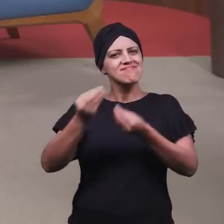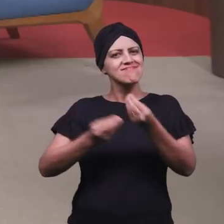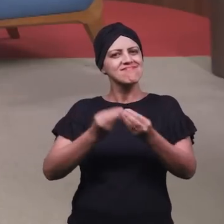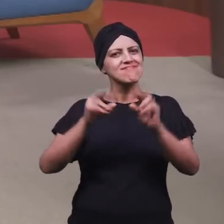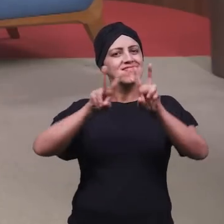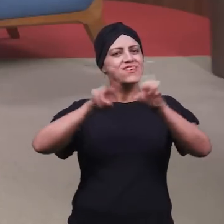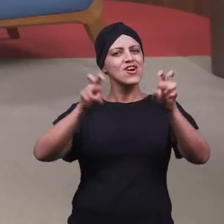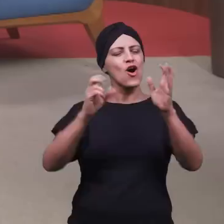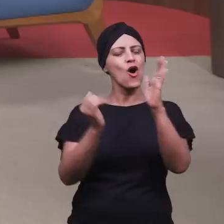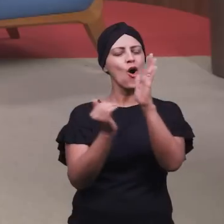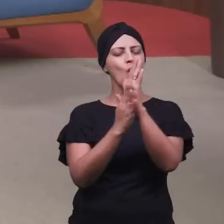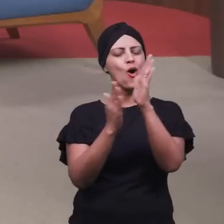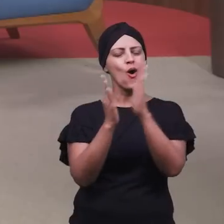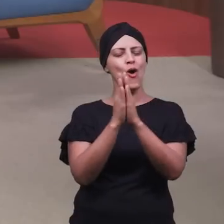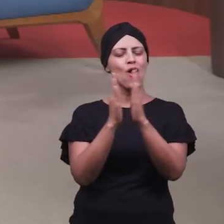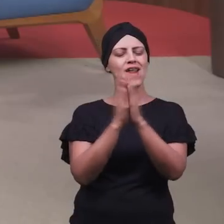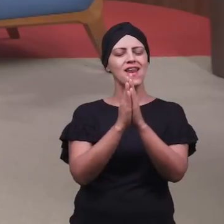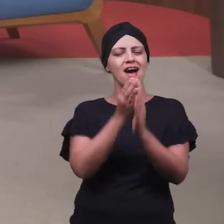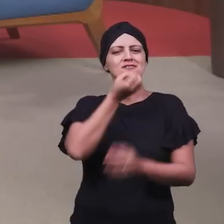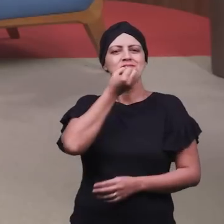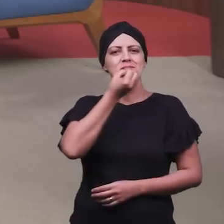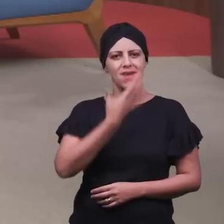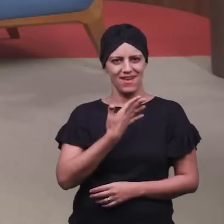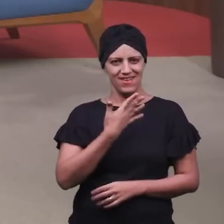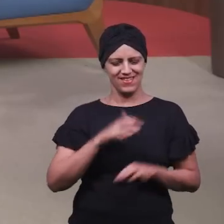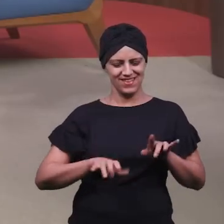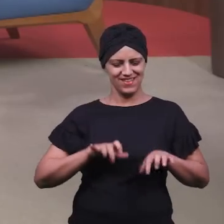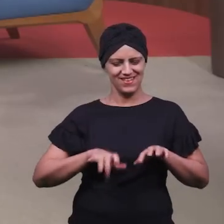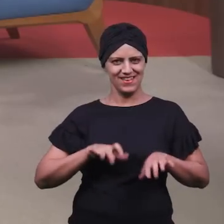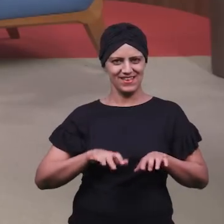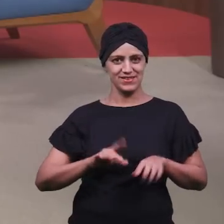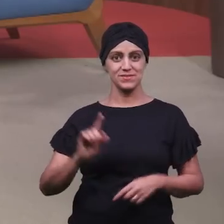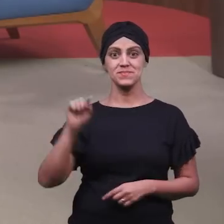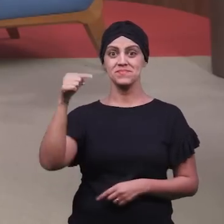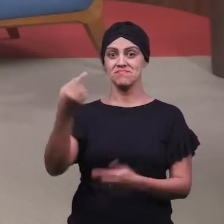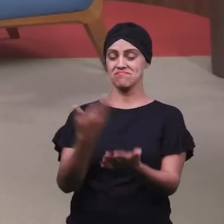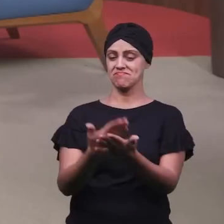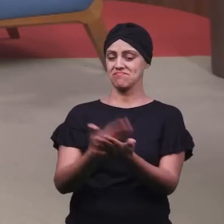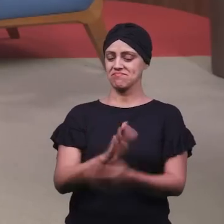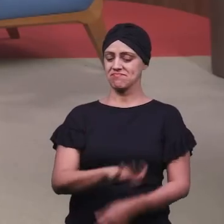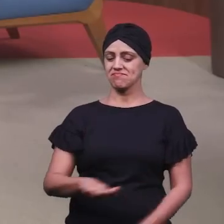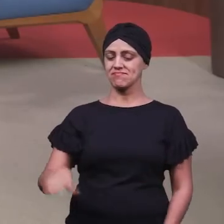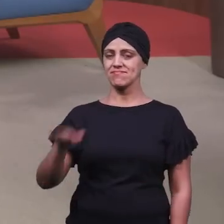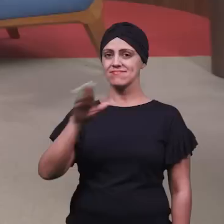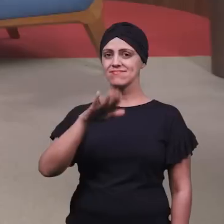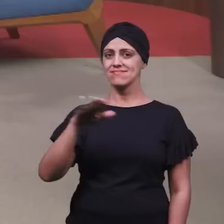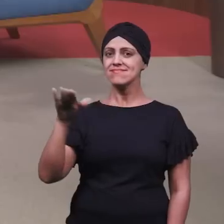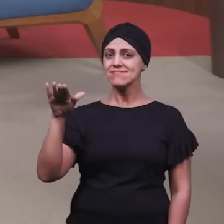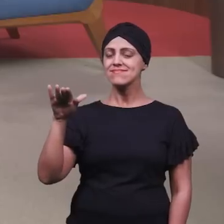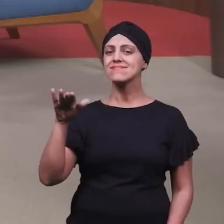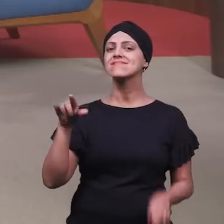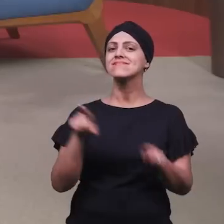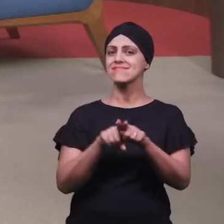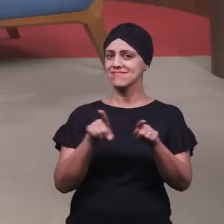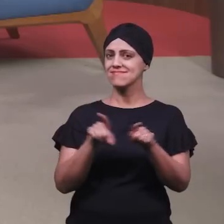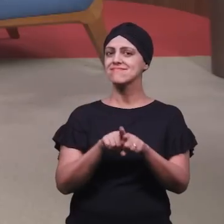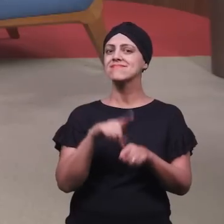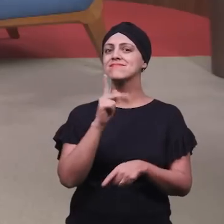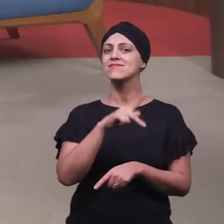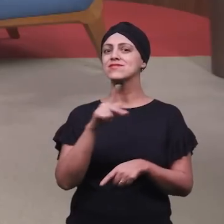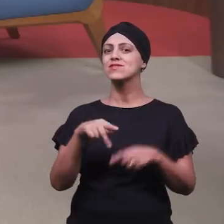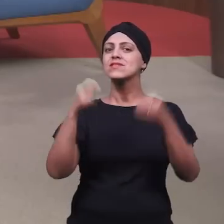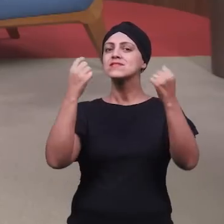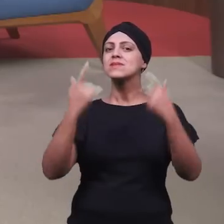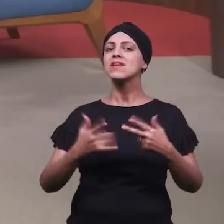louvor Orar Faz Bem, hoje para o teclado. E na aula para as crianças intermediários e adolescentes, a professora Viviane Laia abordará